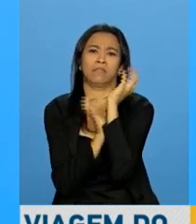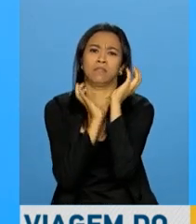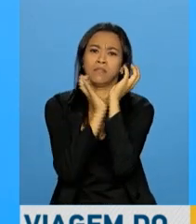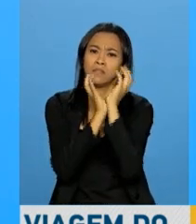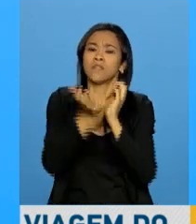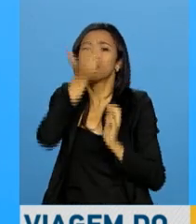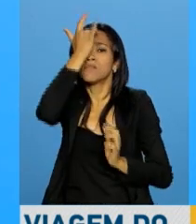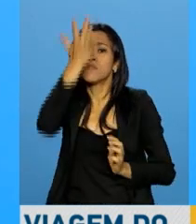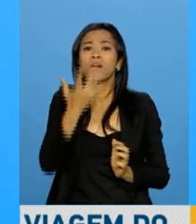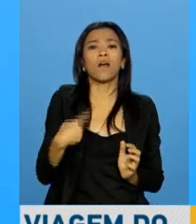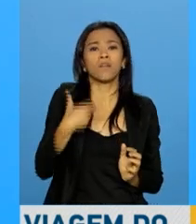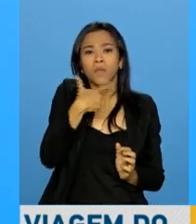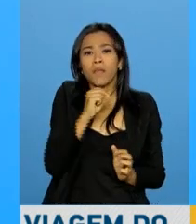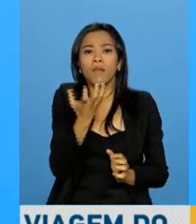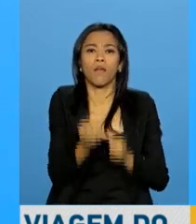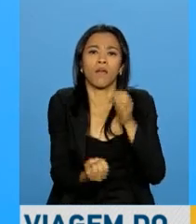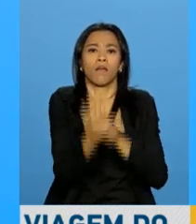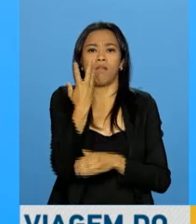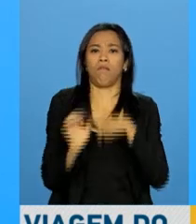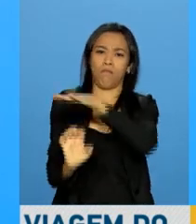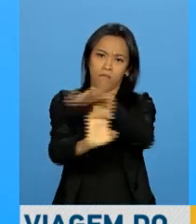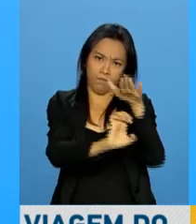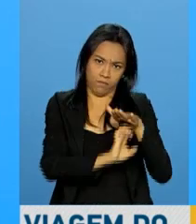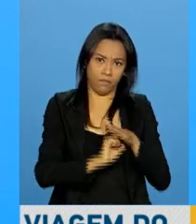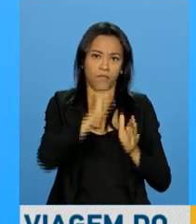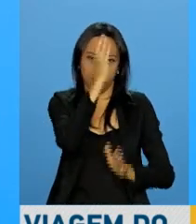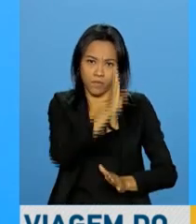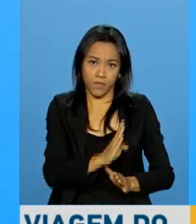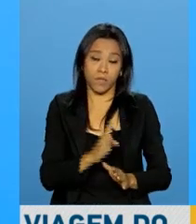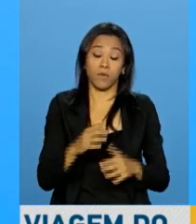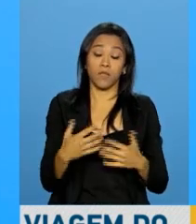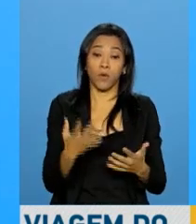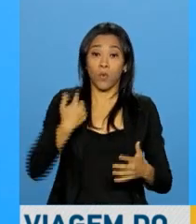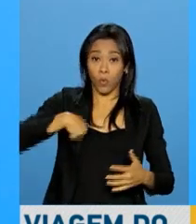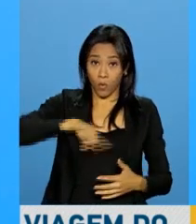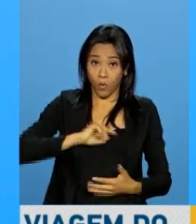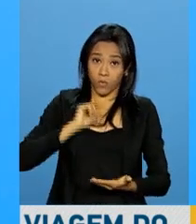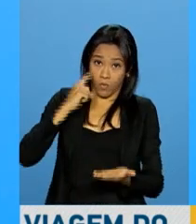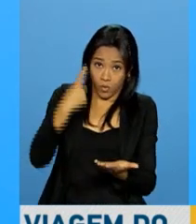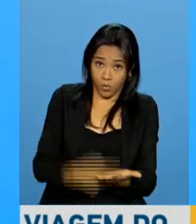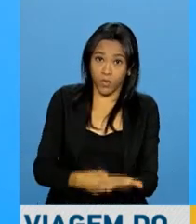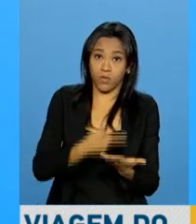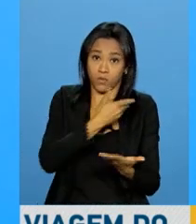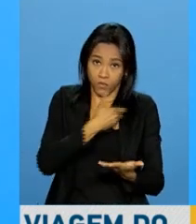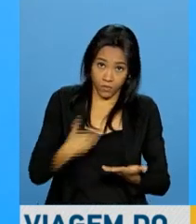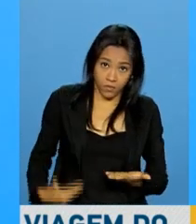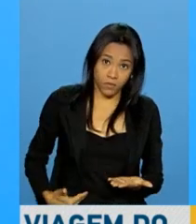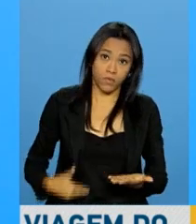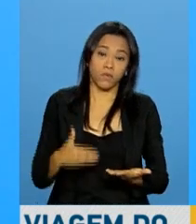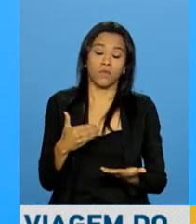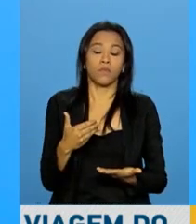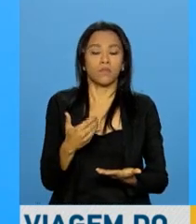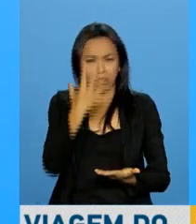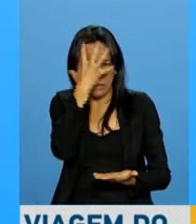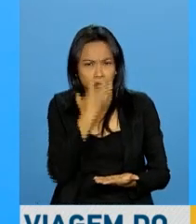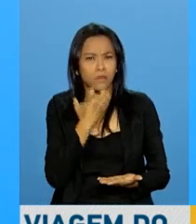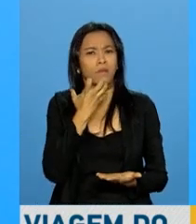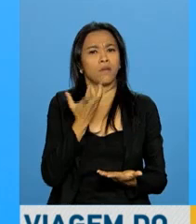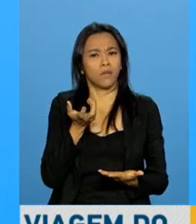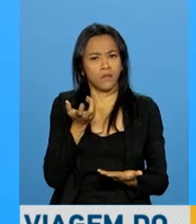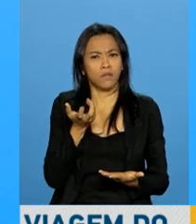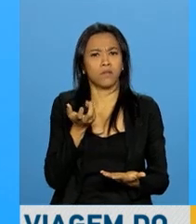Nosso compromisso inequívoco com o manejo sério da